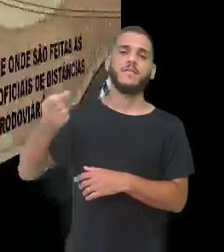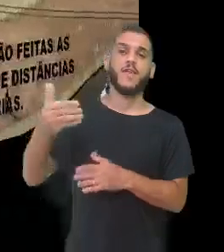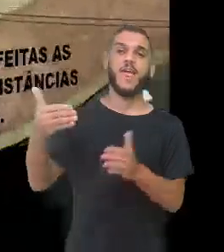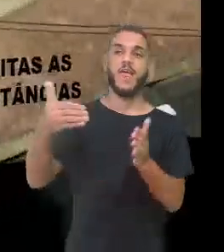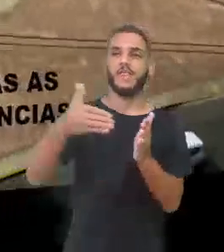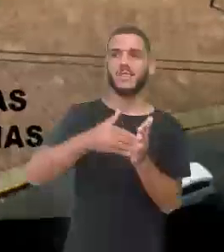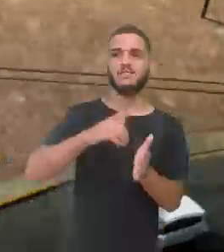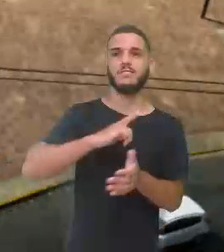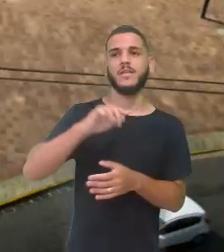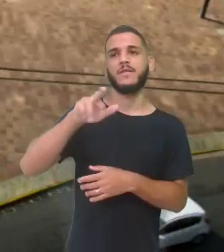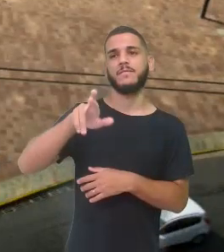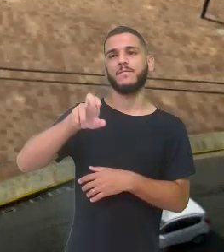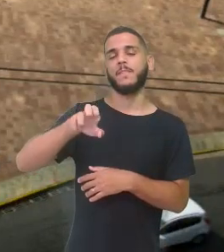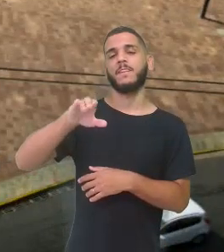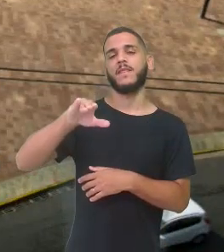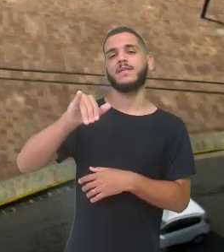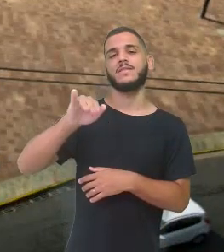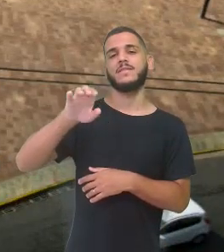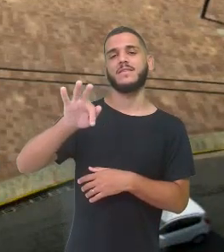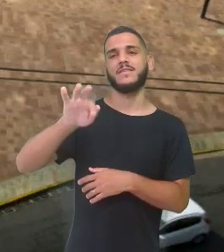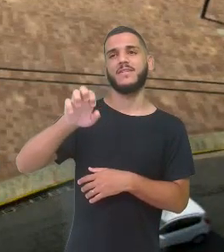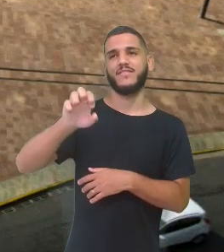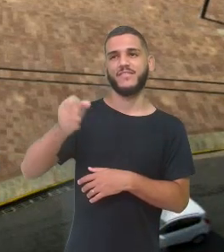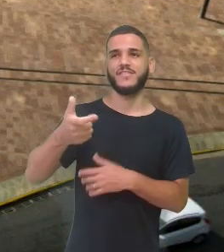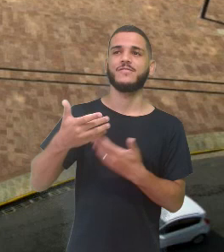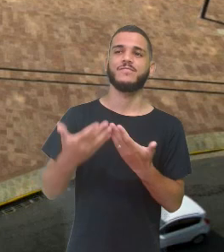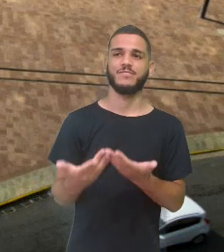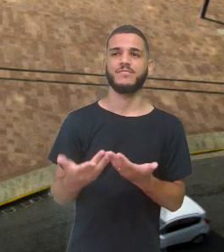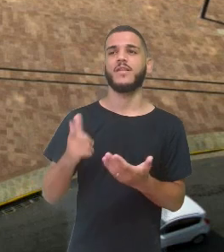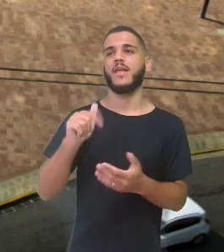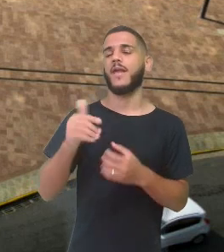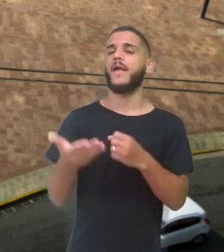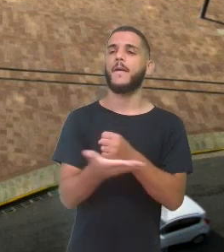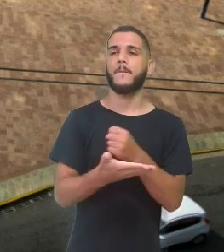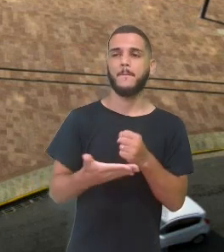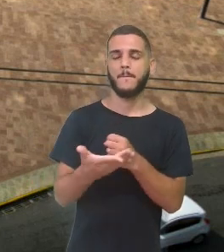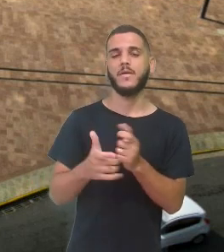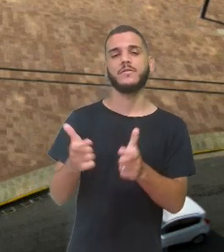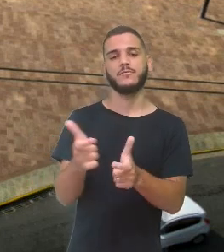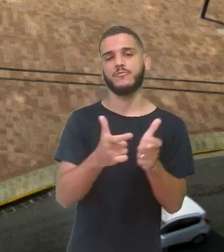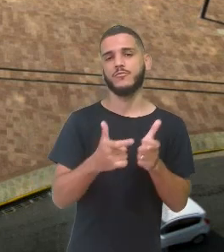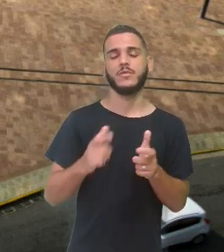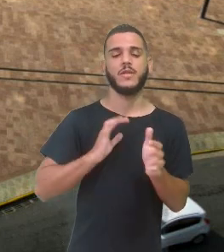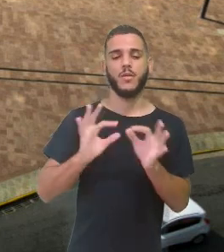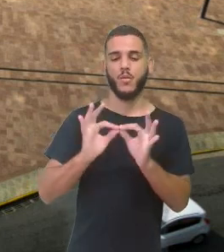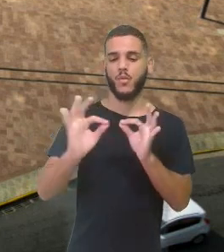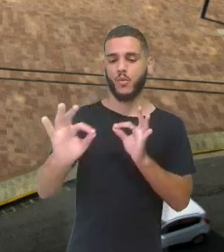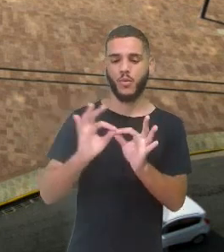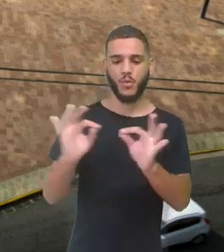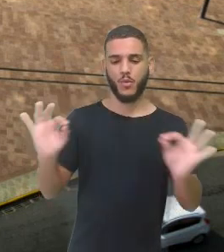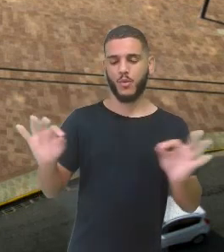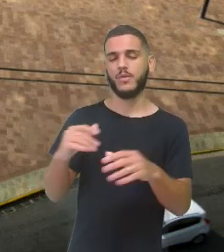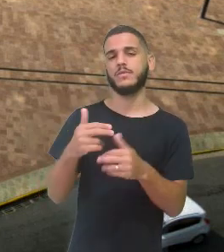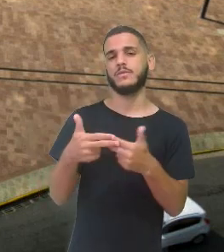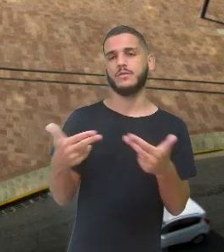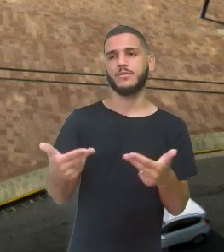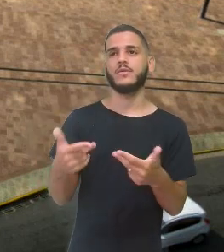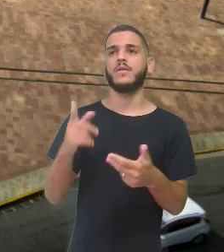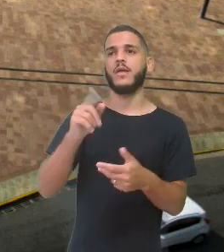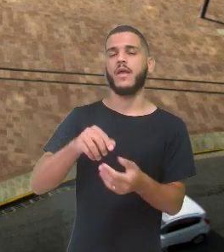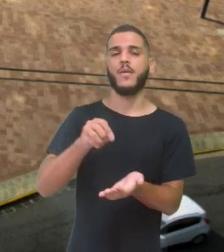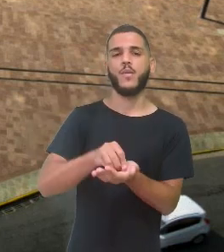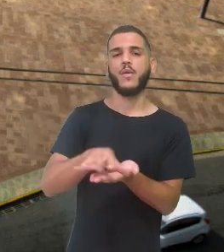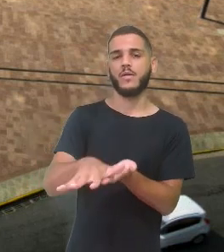chegar em Recife. Que é bem mais prático, né, de falar. Olha aí, a base de onde são feitas as medidas oficiais de distâncias rodoviárias é o